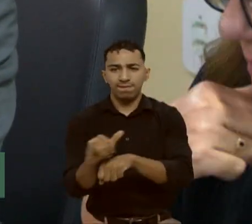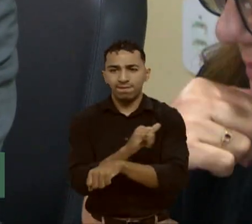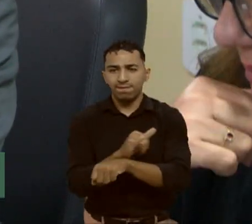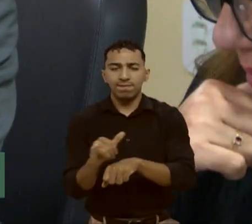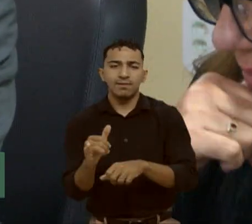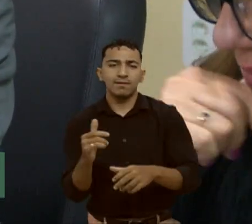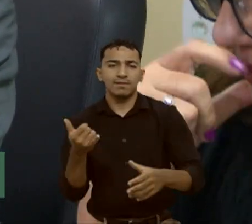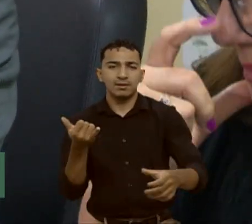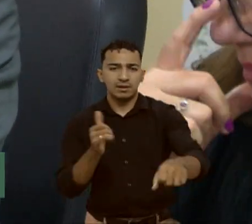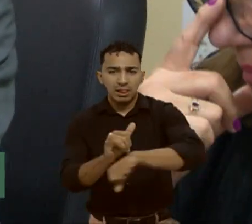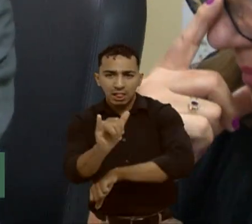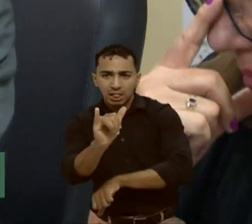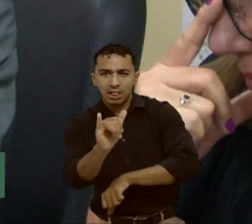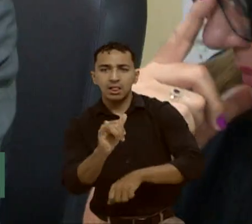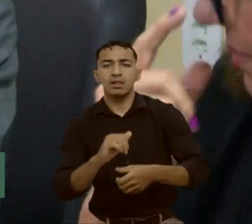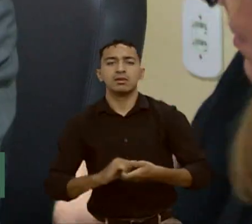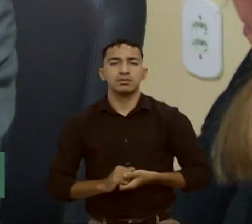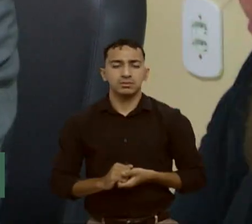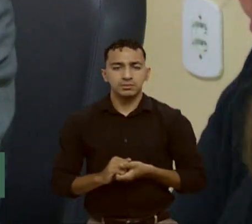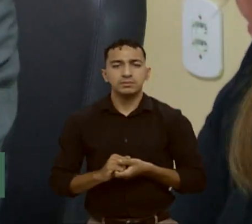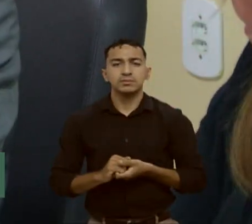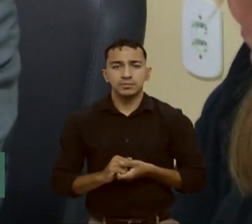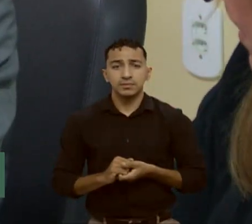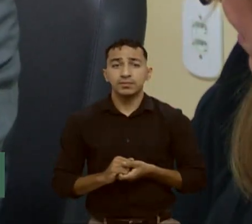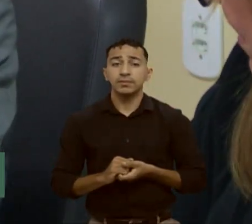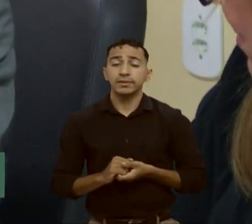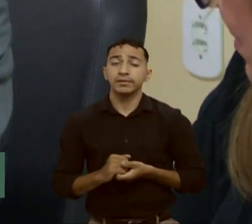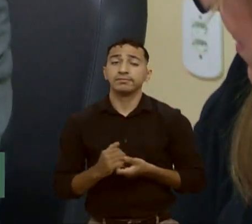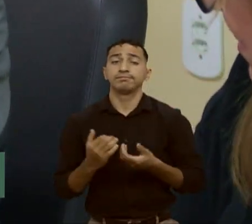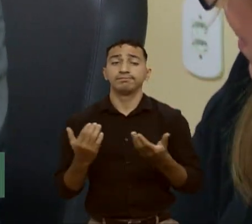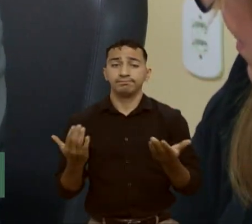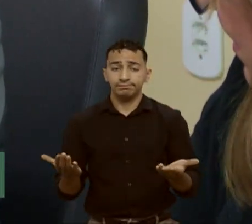fala que eu boto panos quentes, certo? Mas dessa vez não dá.